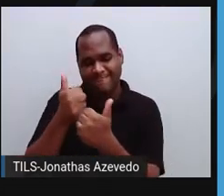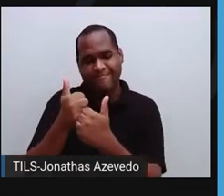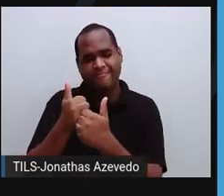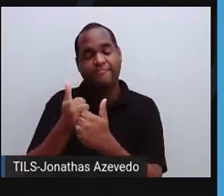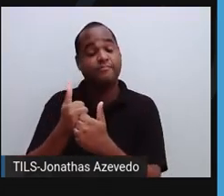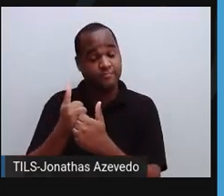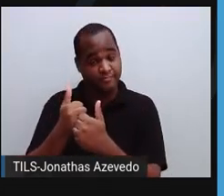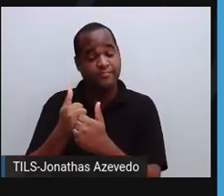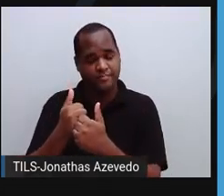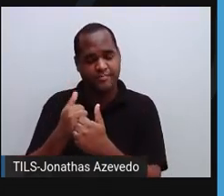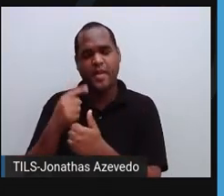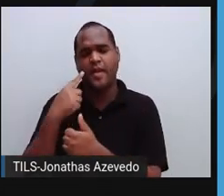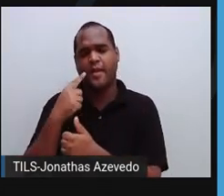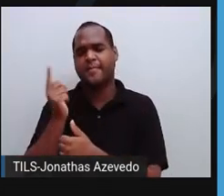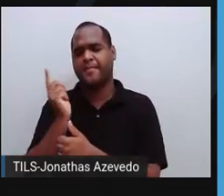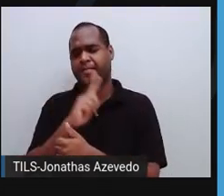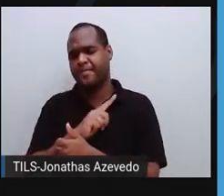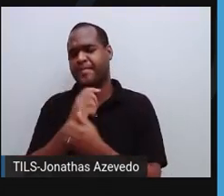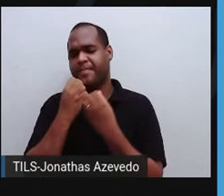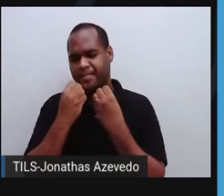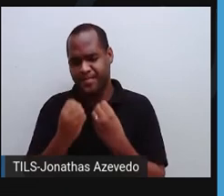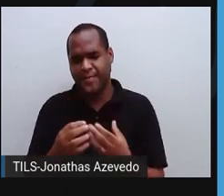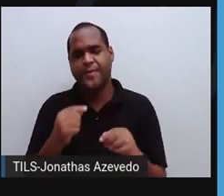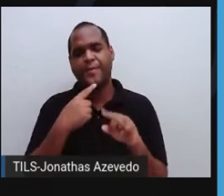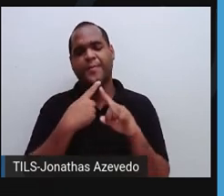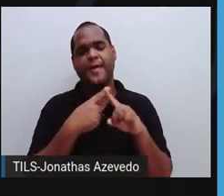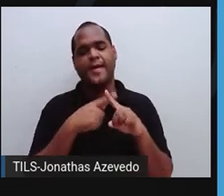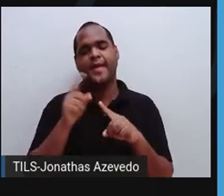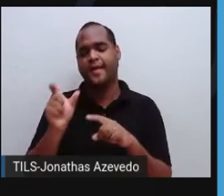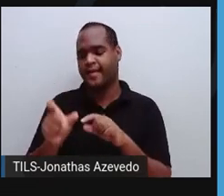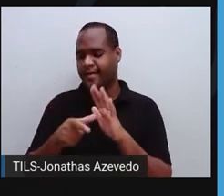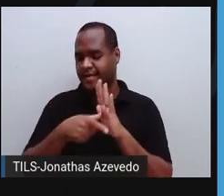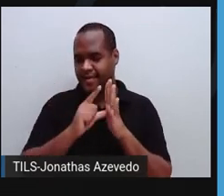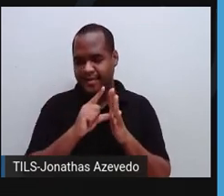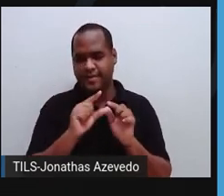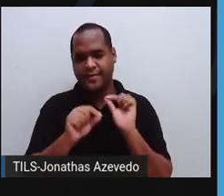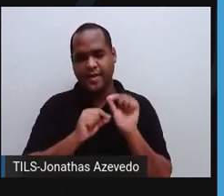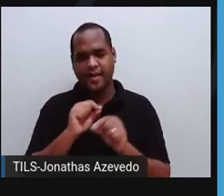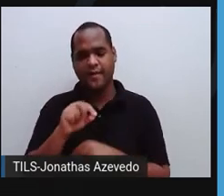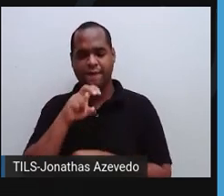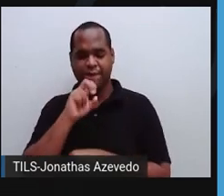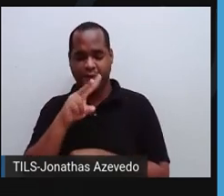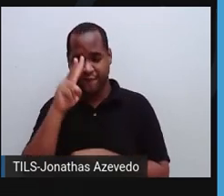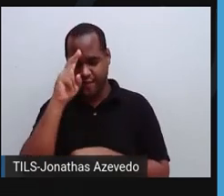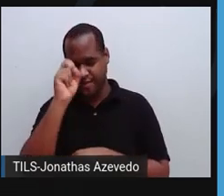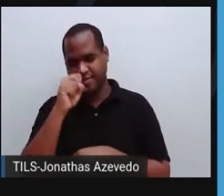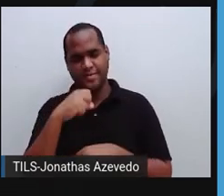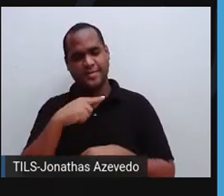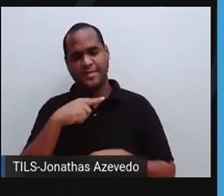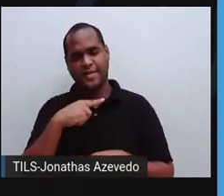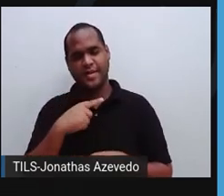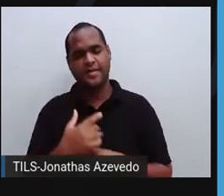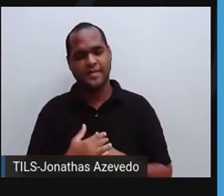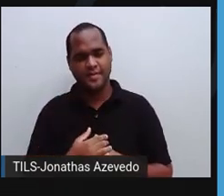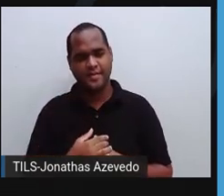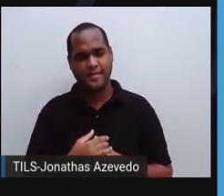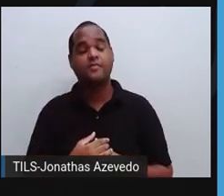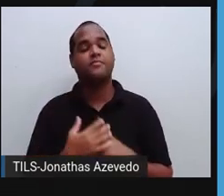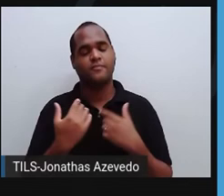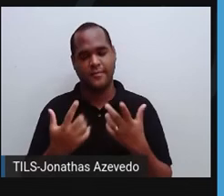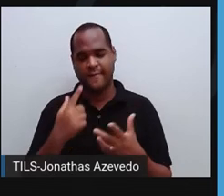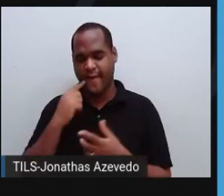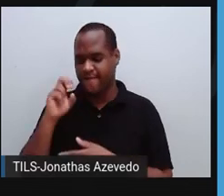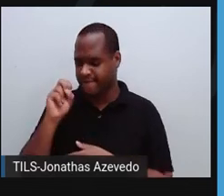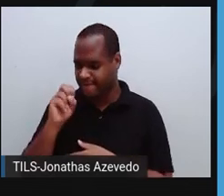foi vantajoso naquela circunstância, não era antes, ter um veneno mais potente. Eu ataco a minha